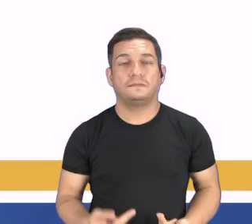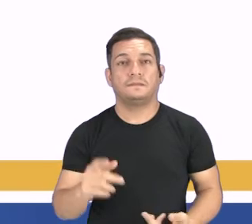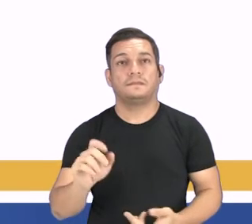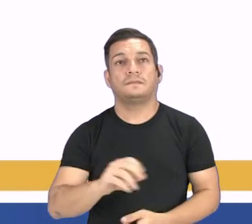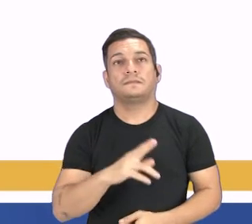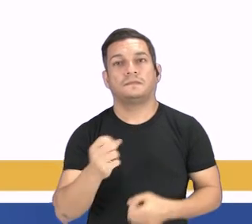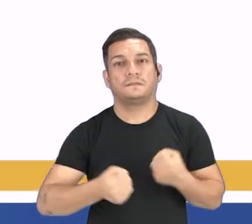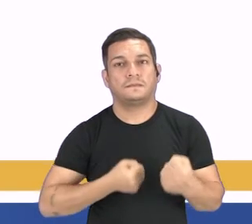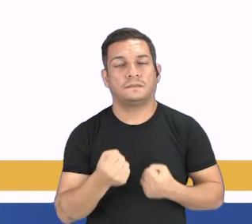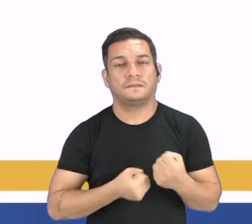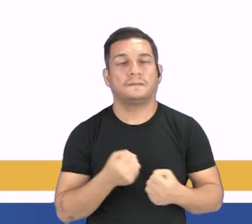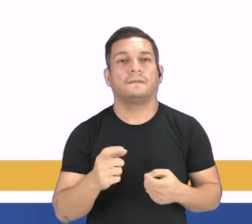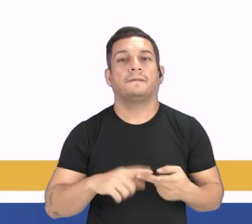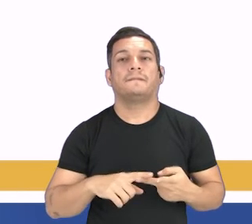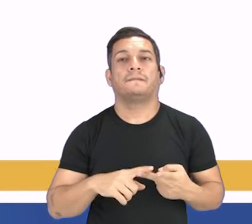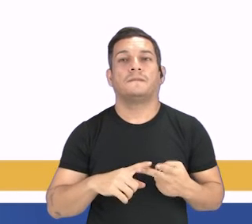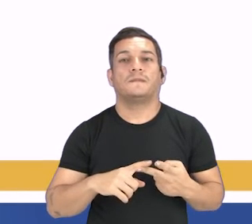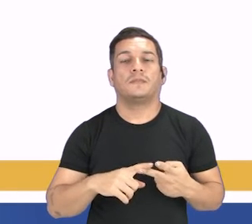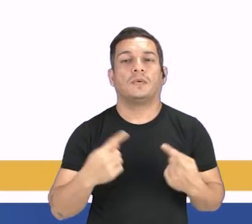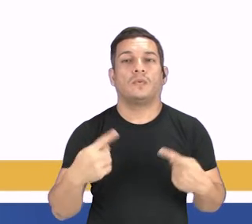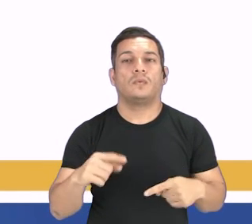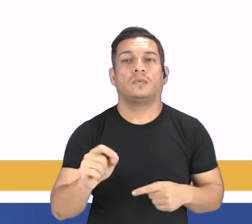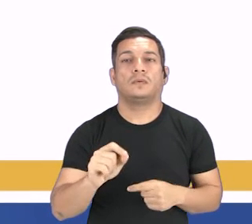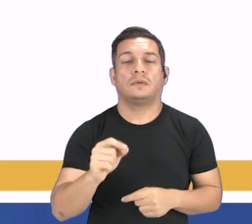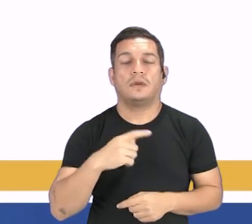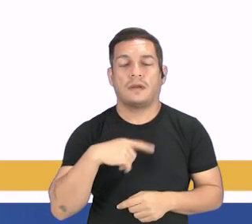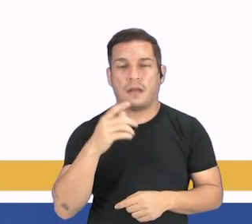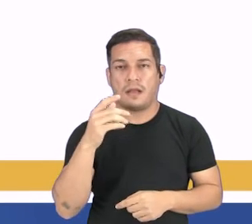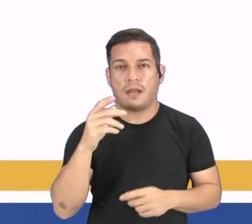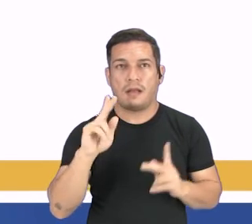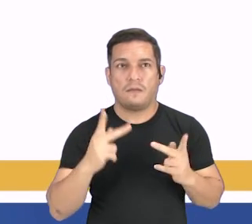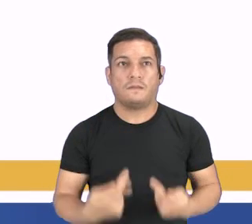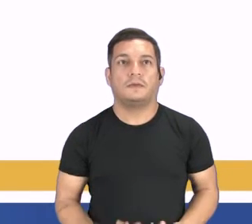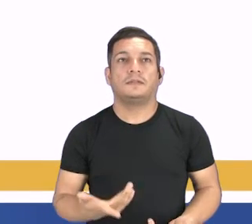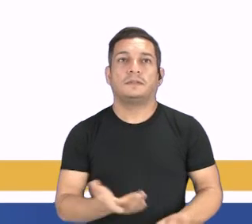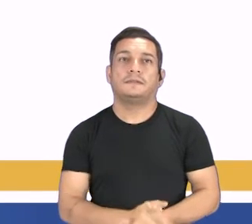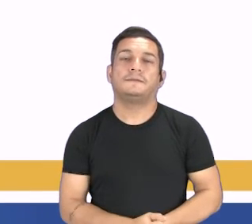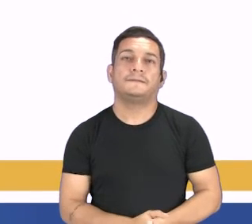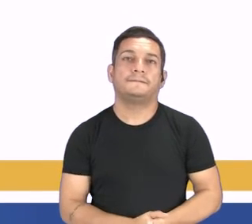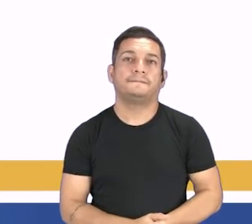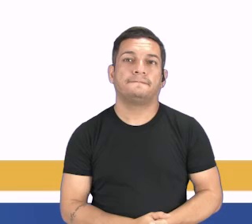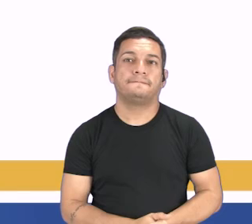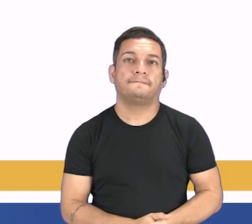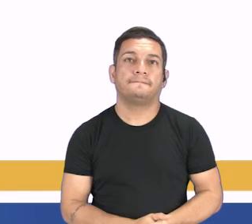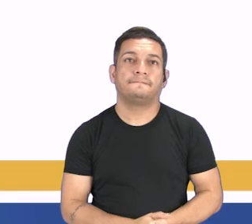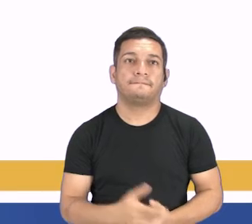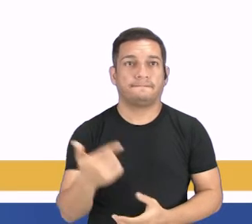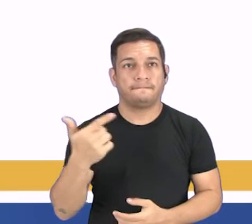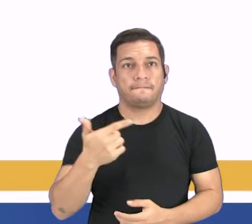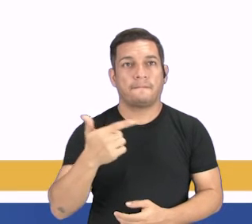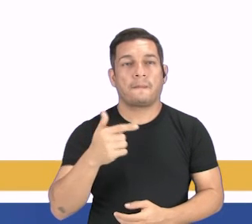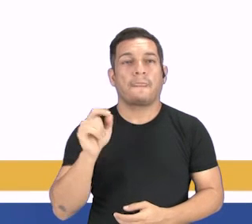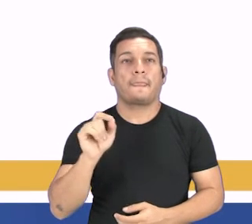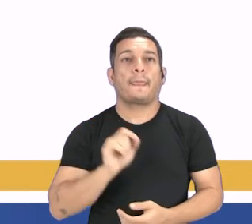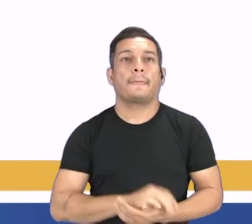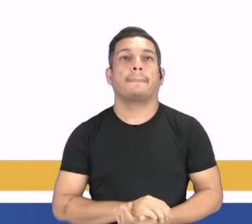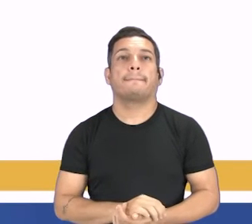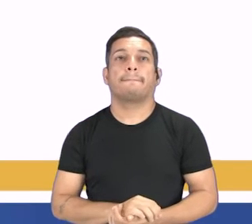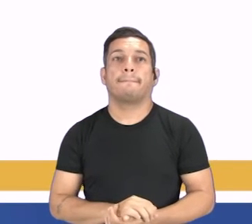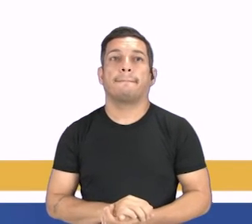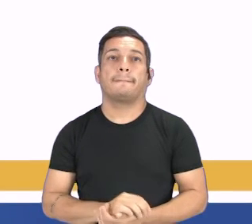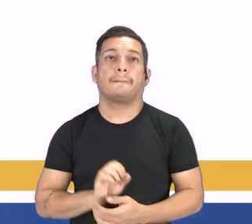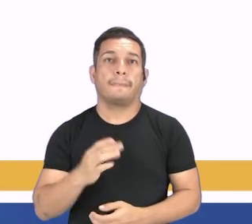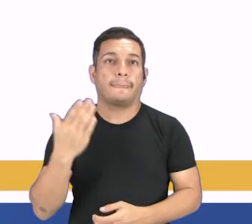no caso de corridas armamentistas, é contra a humanidade. Bem, a segunda alternativa,